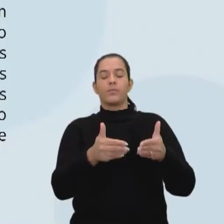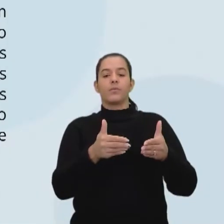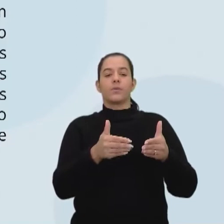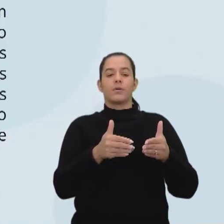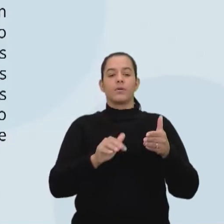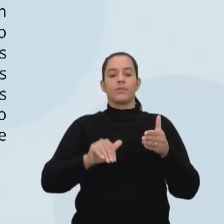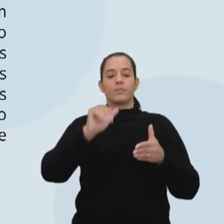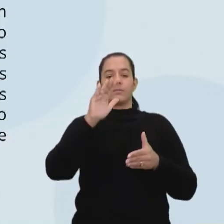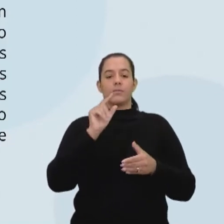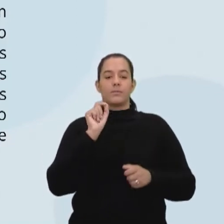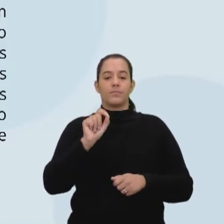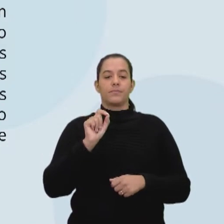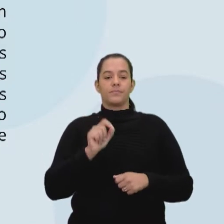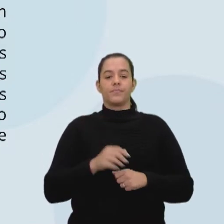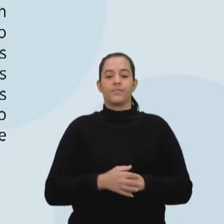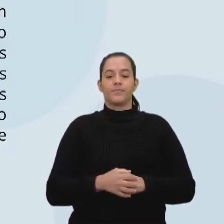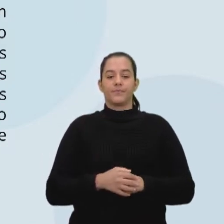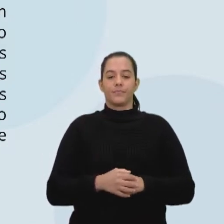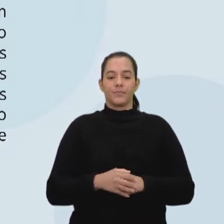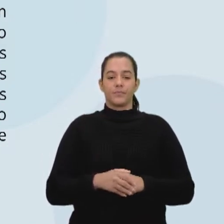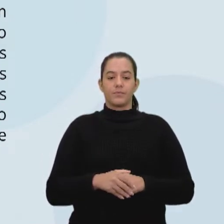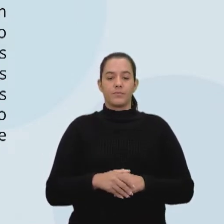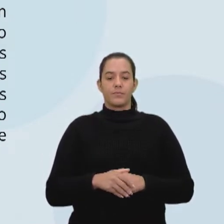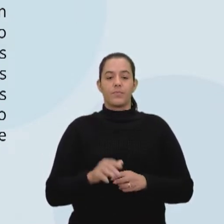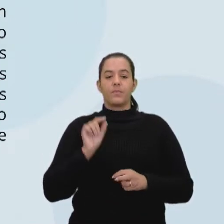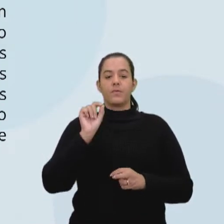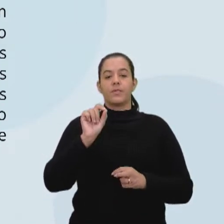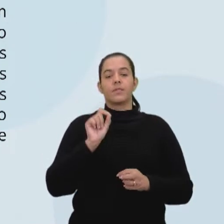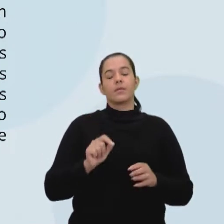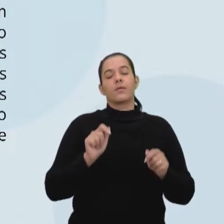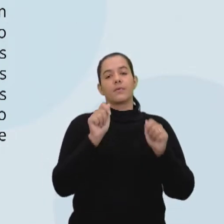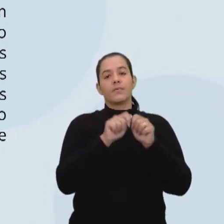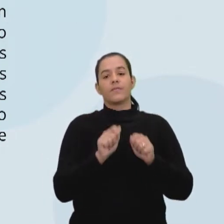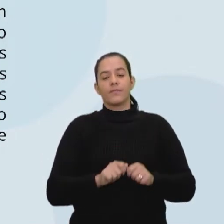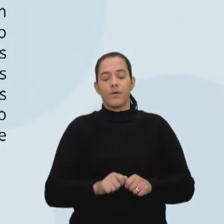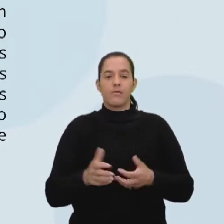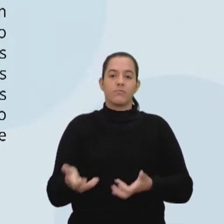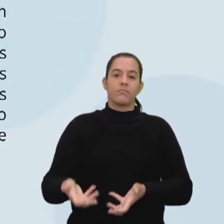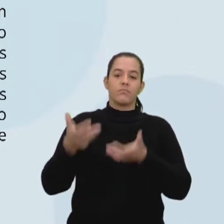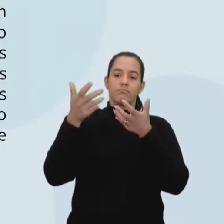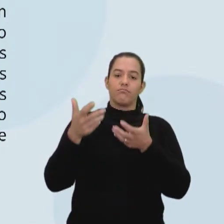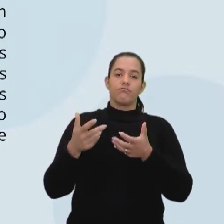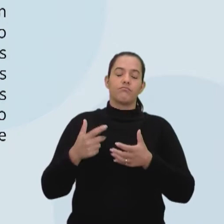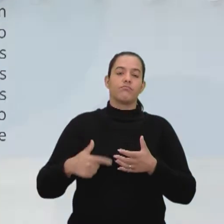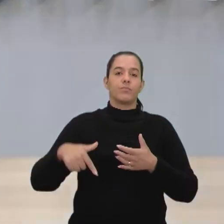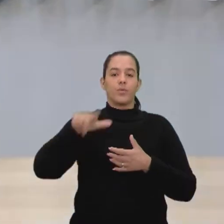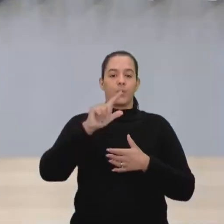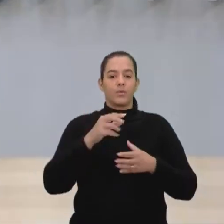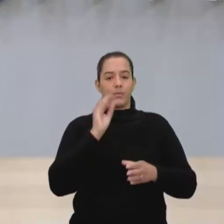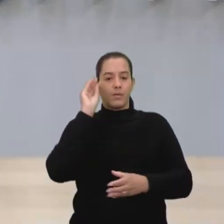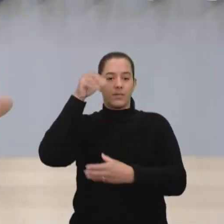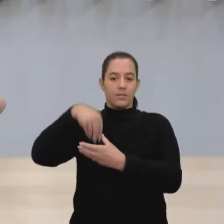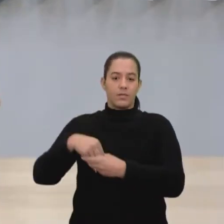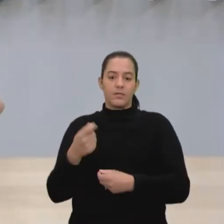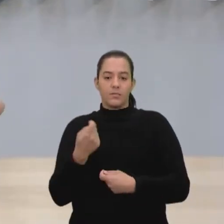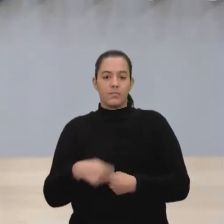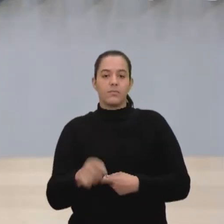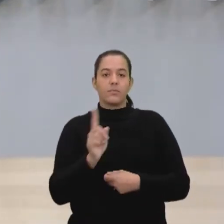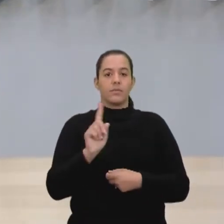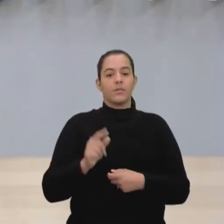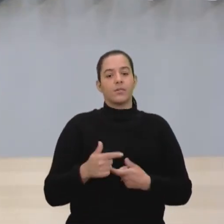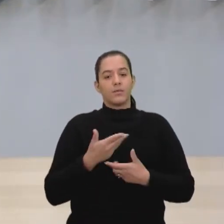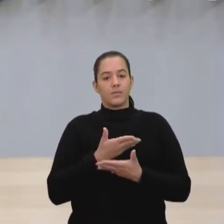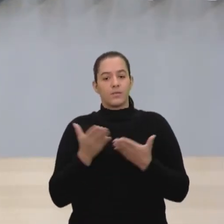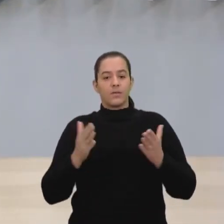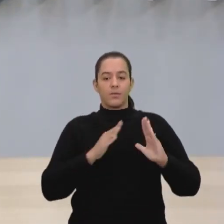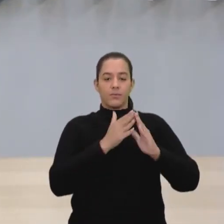para a questão de quem faz valer a voz do outro, mas necessariamente não precisa estar lá dentro, não é que nem a voz da